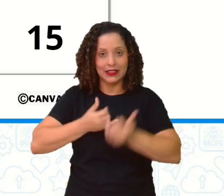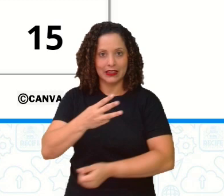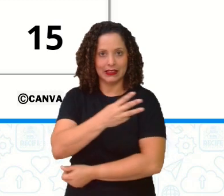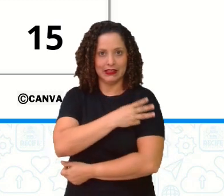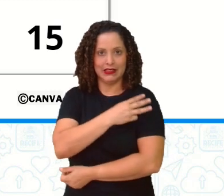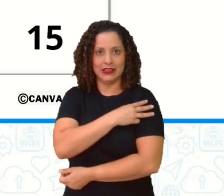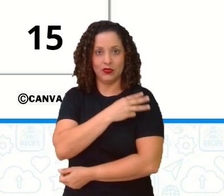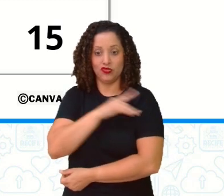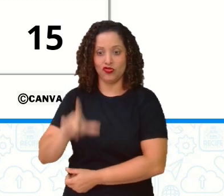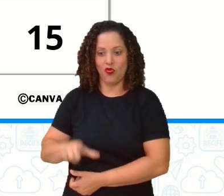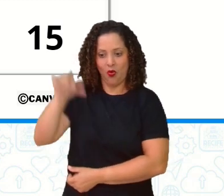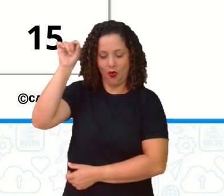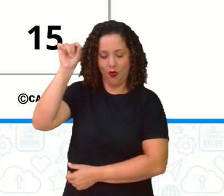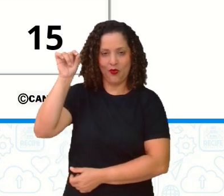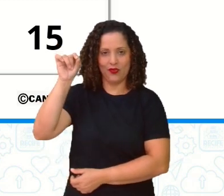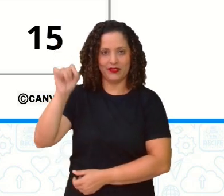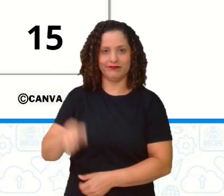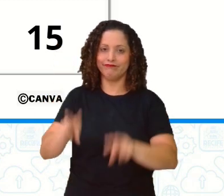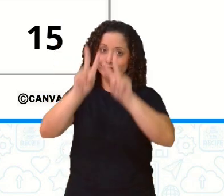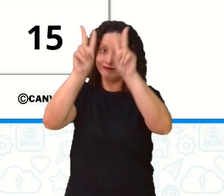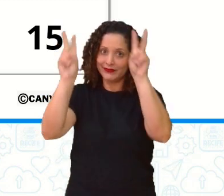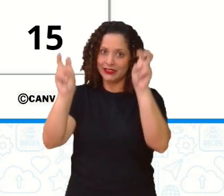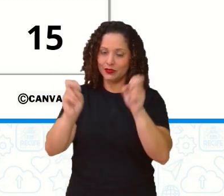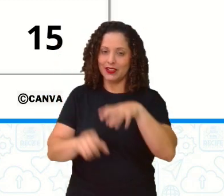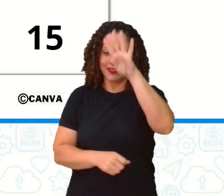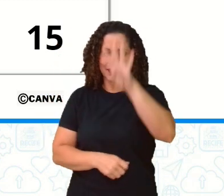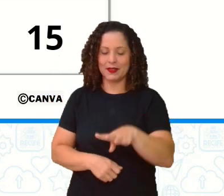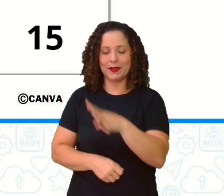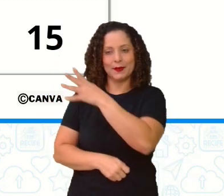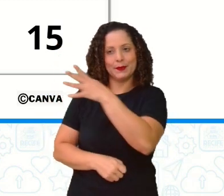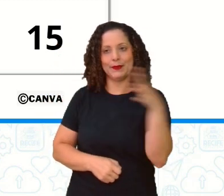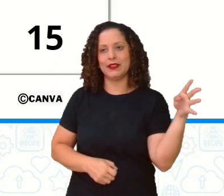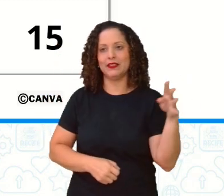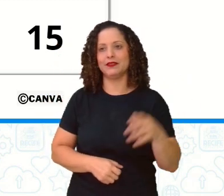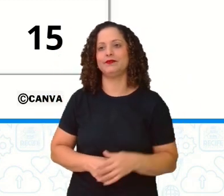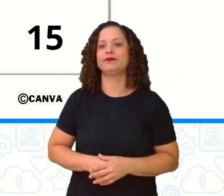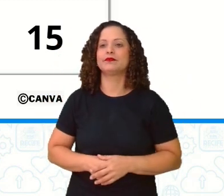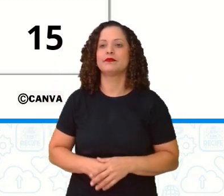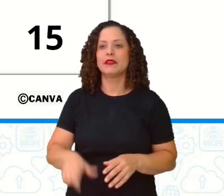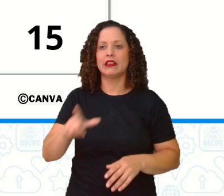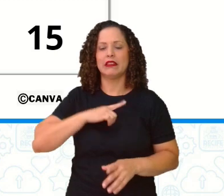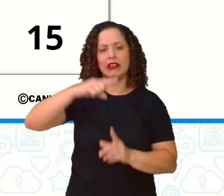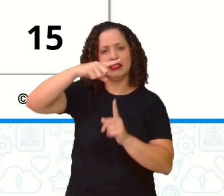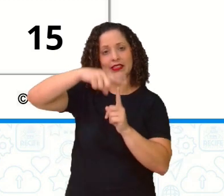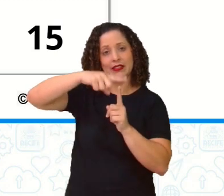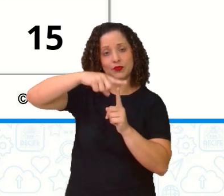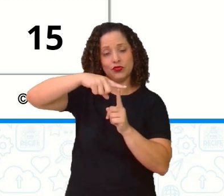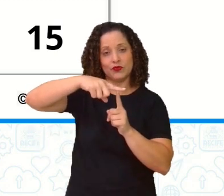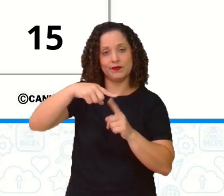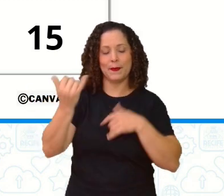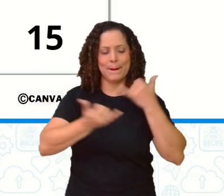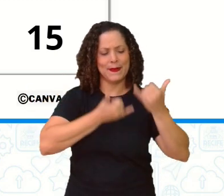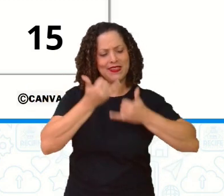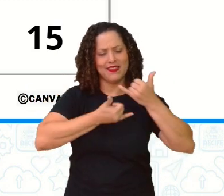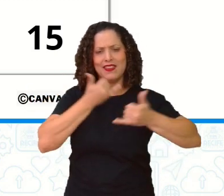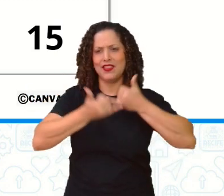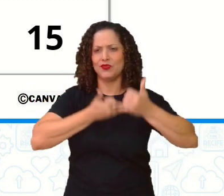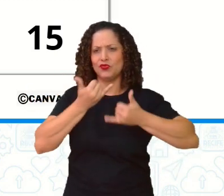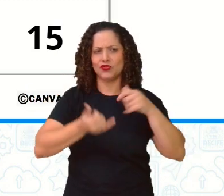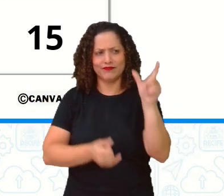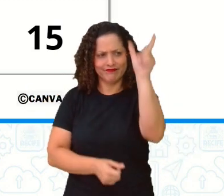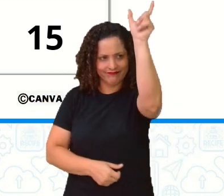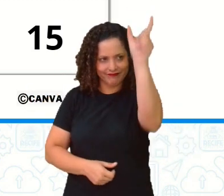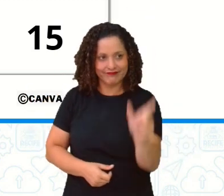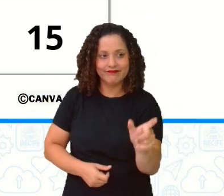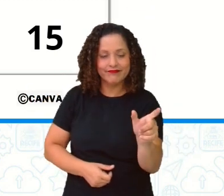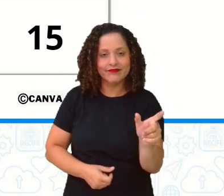o título dessa tabela. Eu tenho aqui brinquedos, a coluna de brinquedos, tenho a coluna